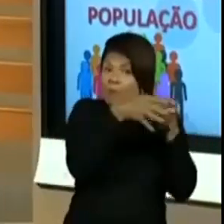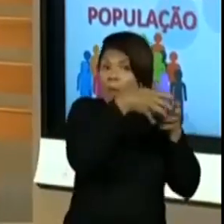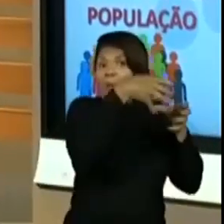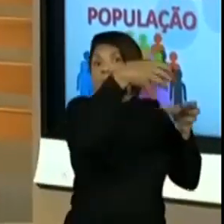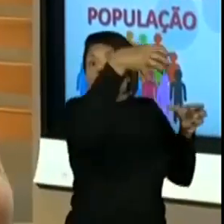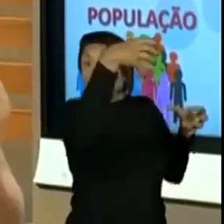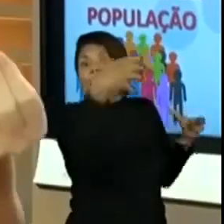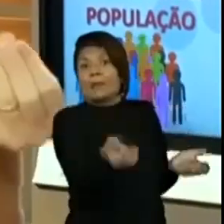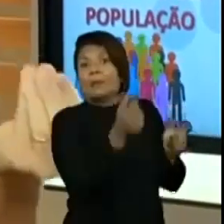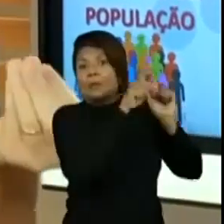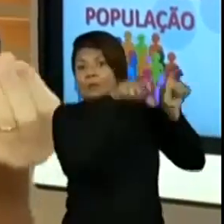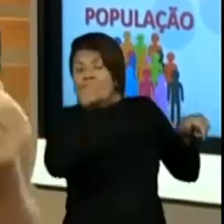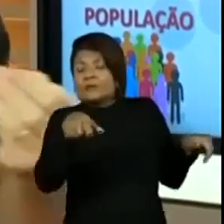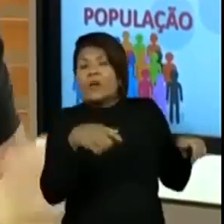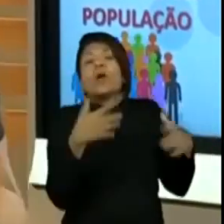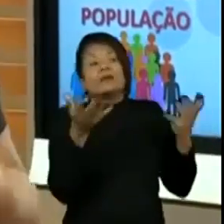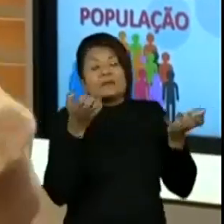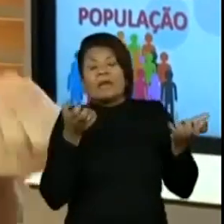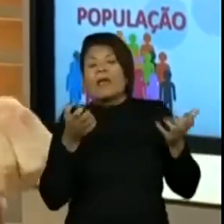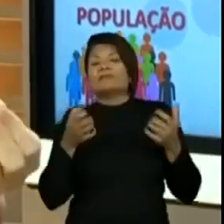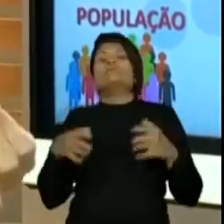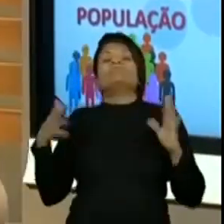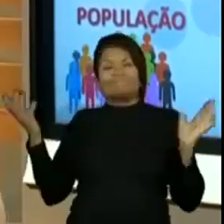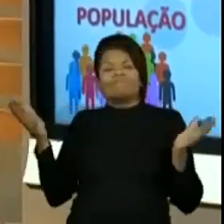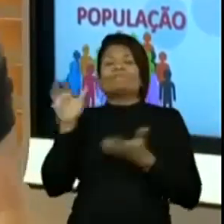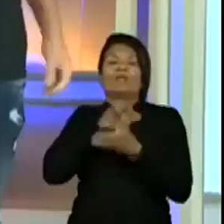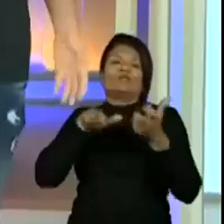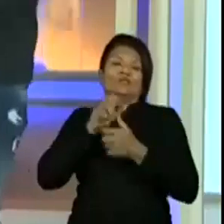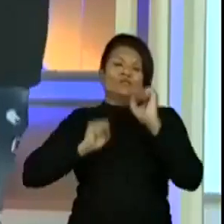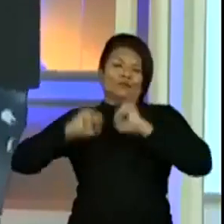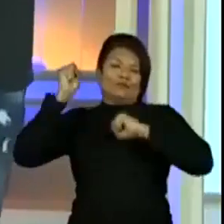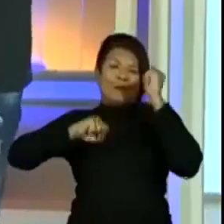vamos chegar na maquinofatura, a Revolução Industrial.